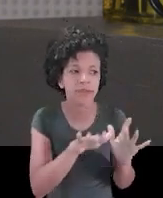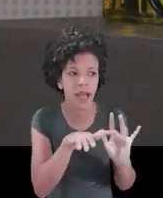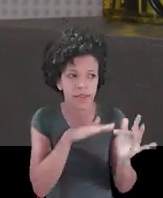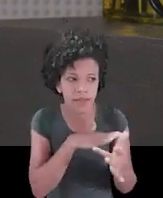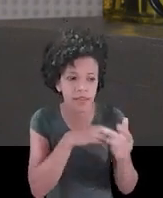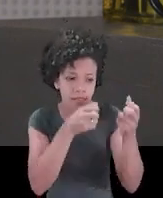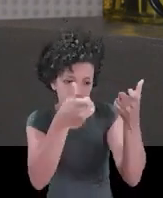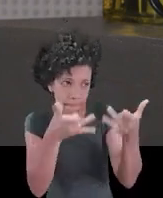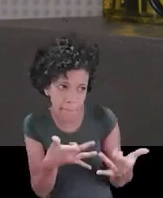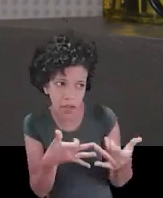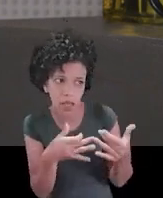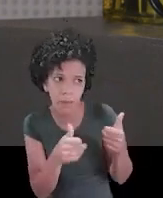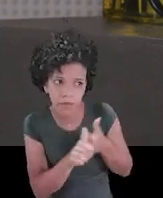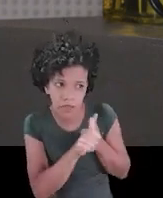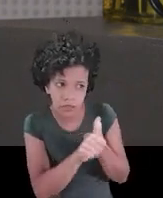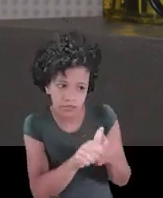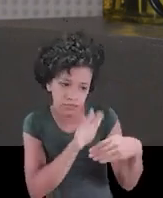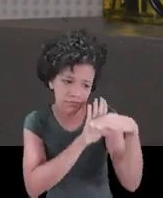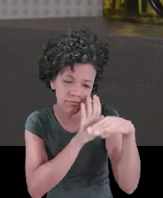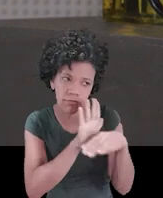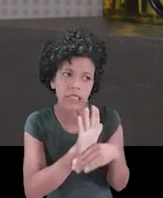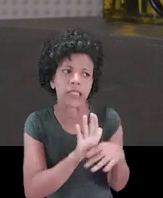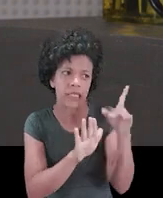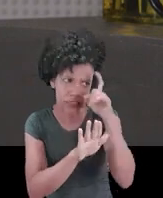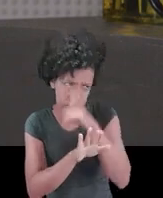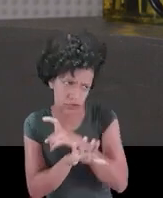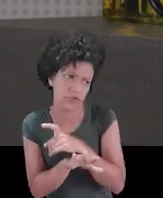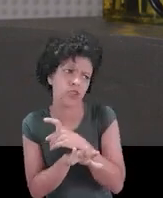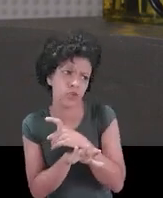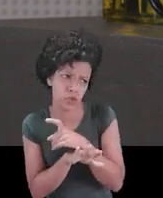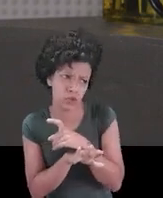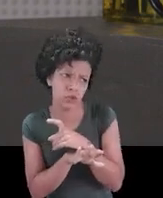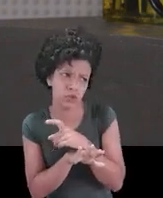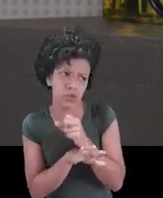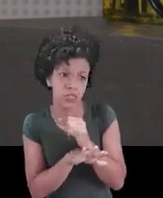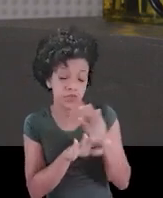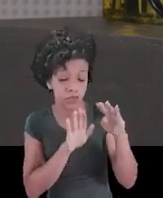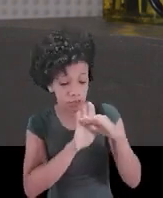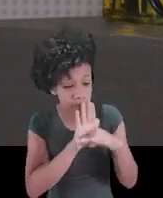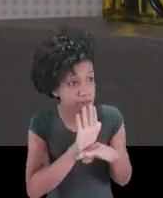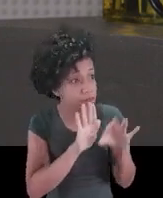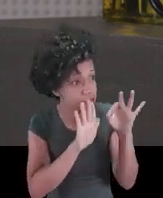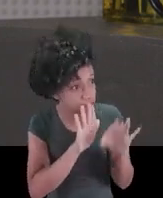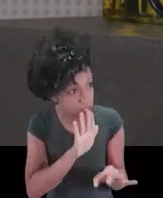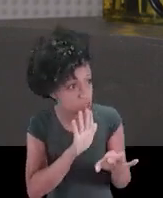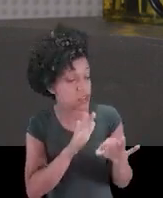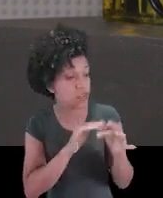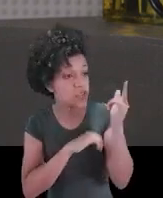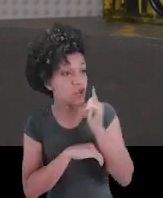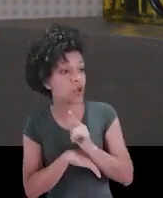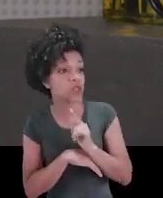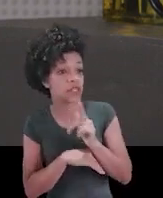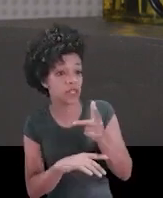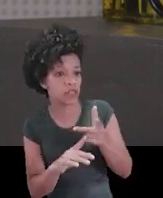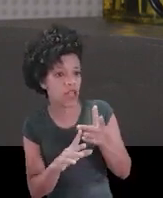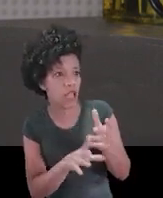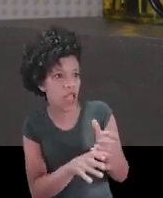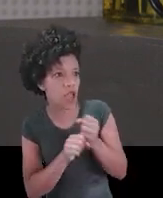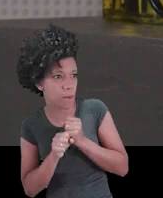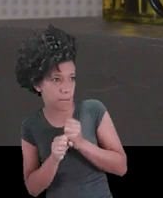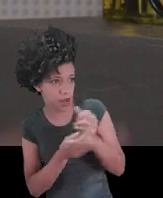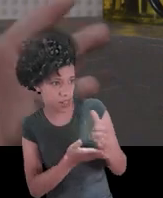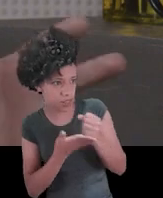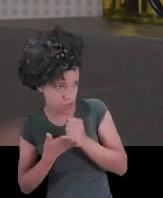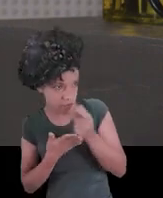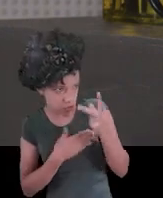fala para você seguir que não são fáceis tá se seguirem da forma correta você consegue recuperar